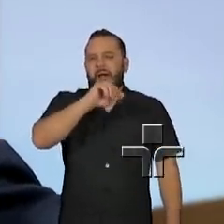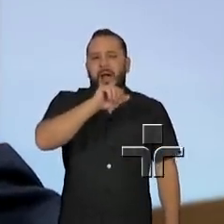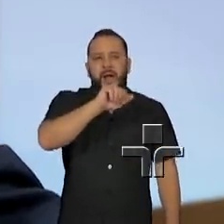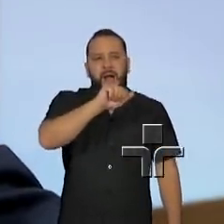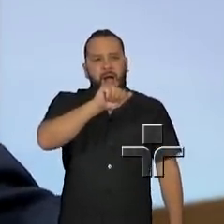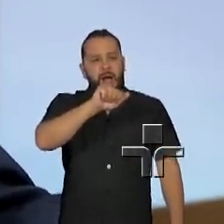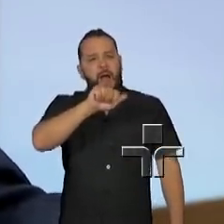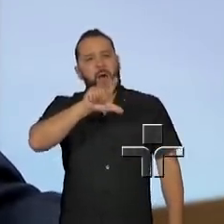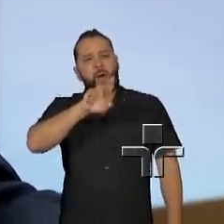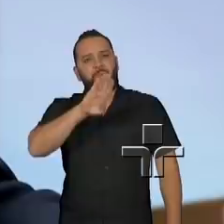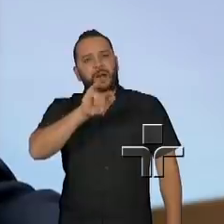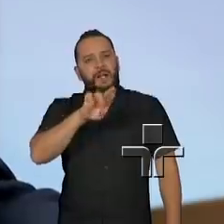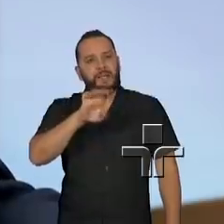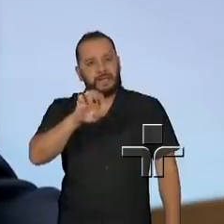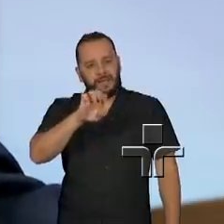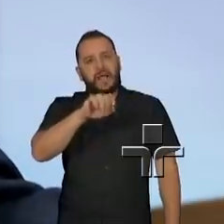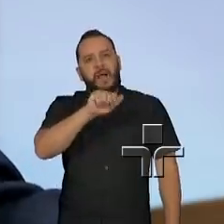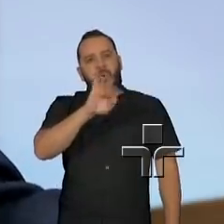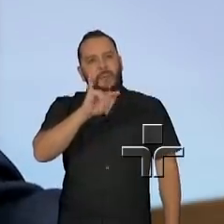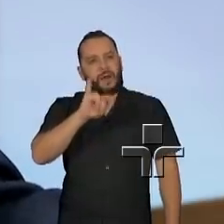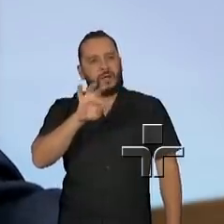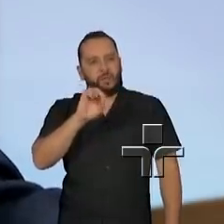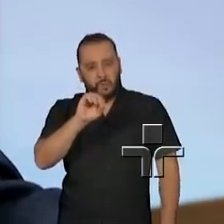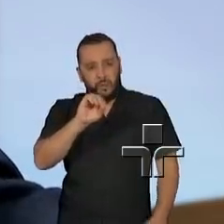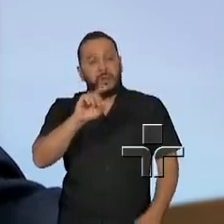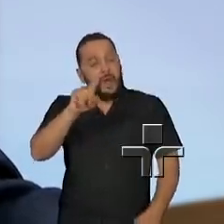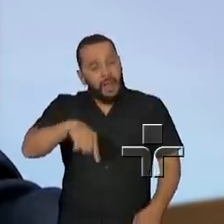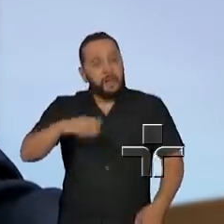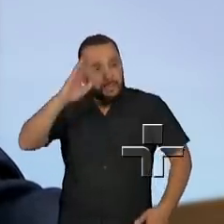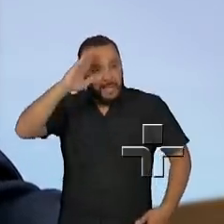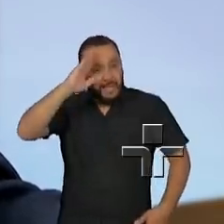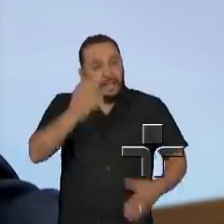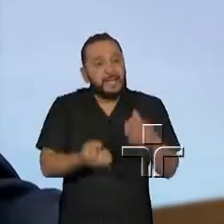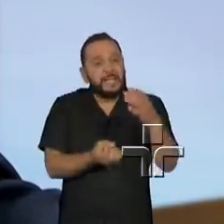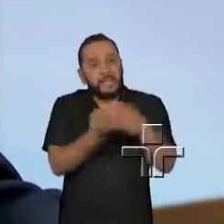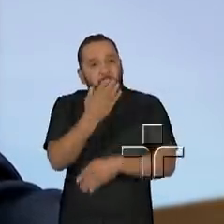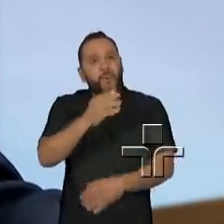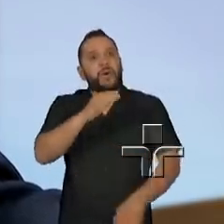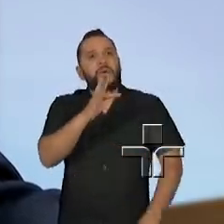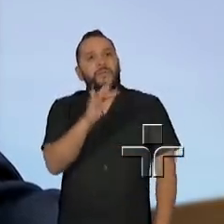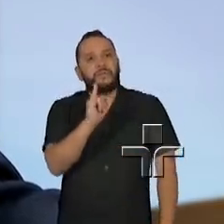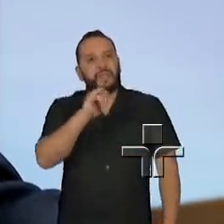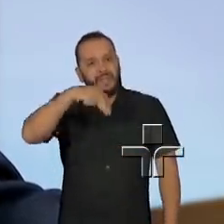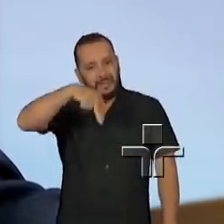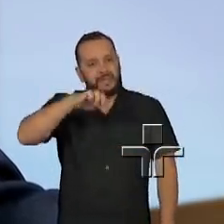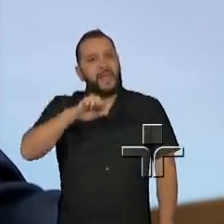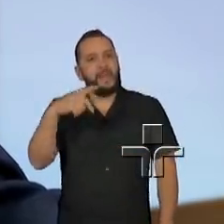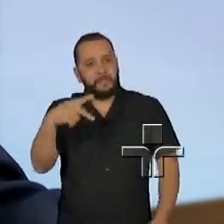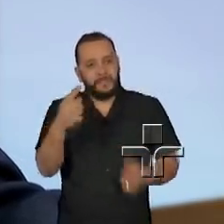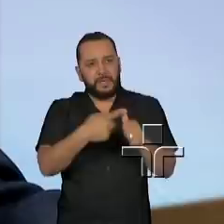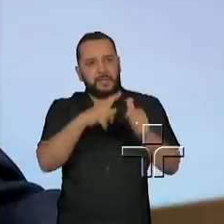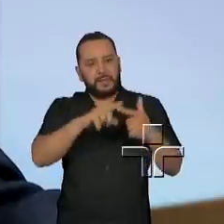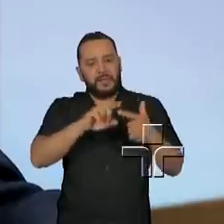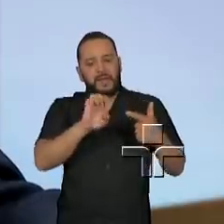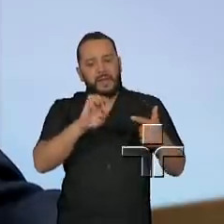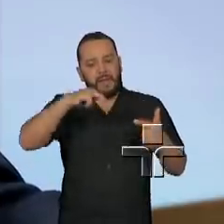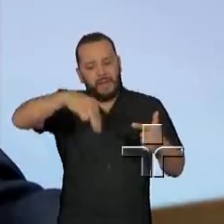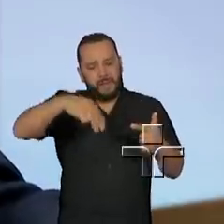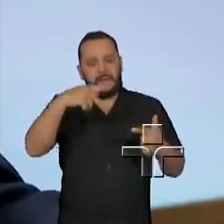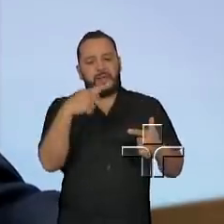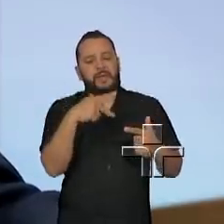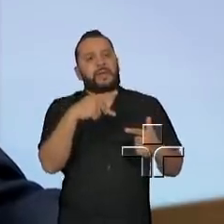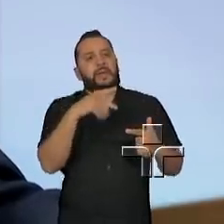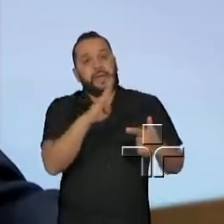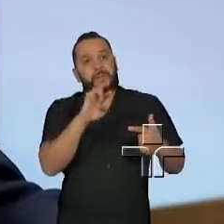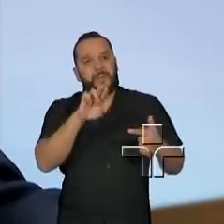que criaram a FINEP, foram os militares que criaram a Embrapa. Então, onde é que eles estão agora? O que a gente precisa fazer para que as pessoas